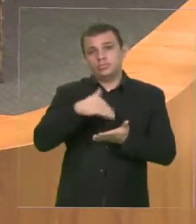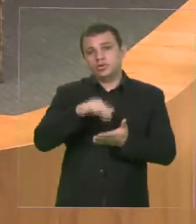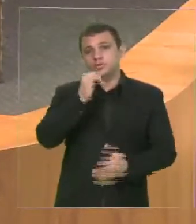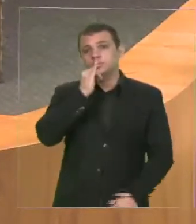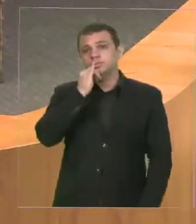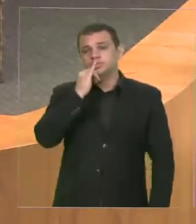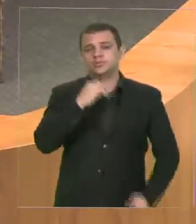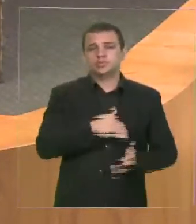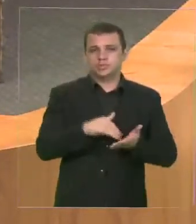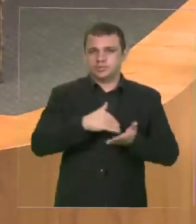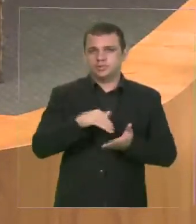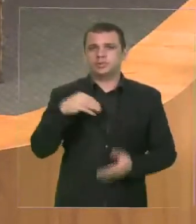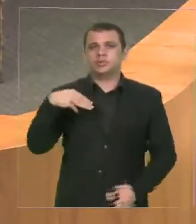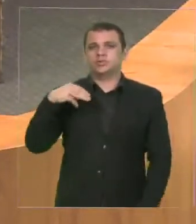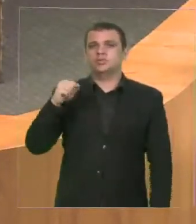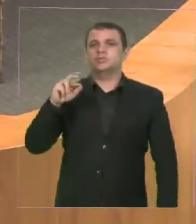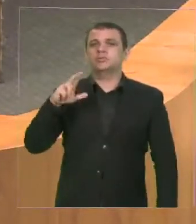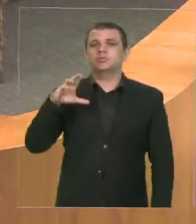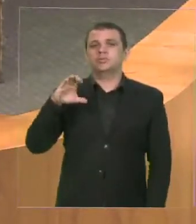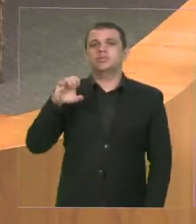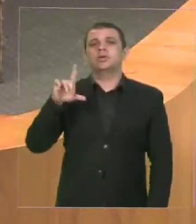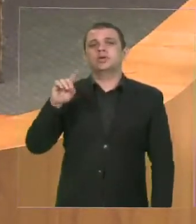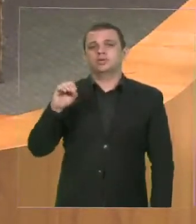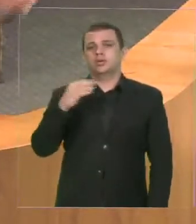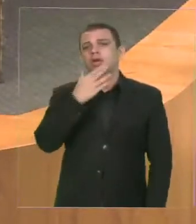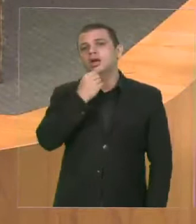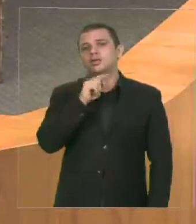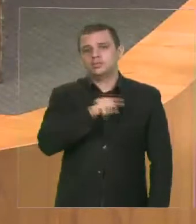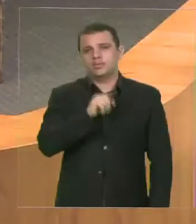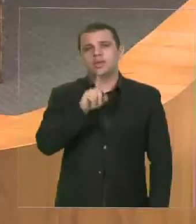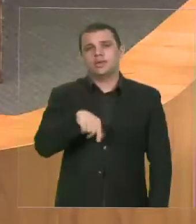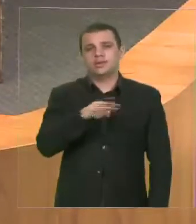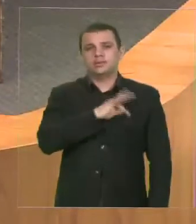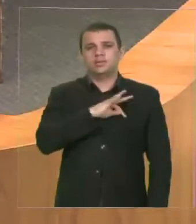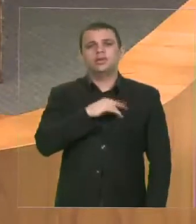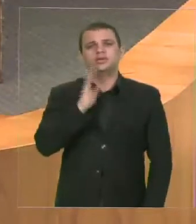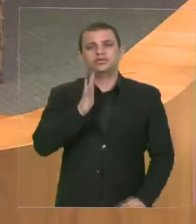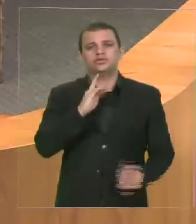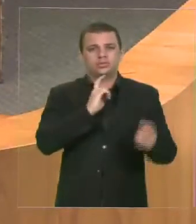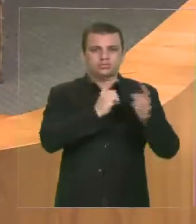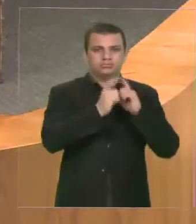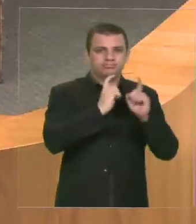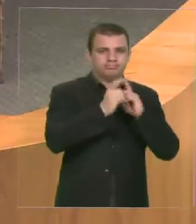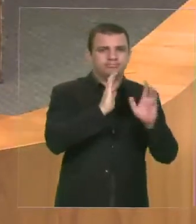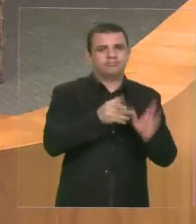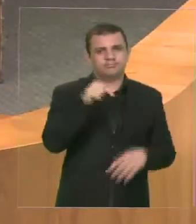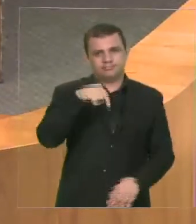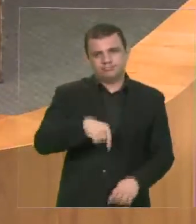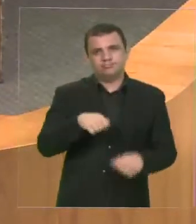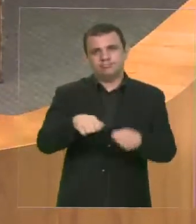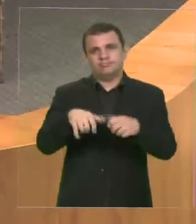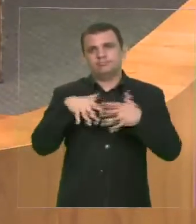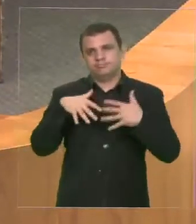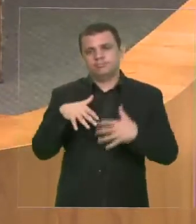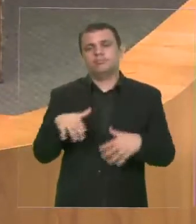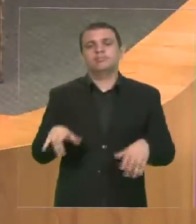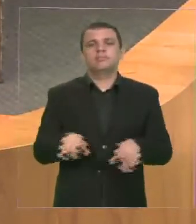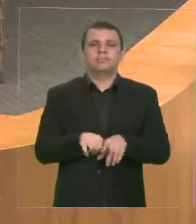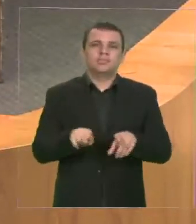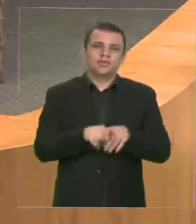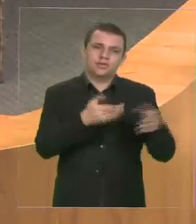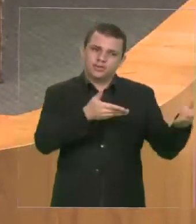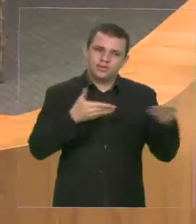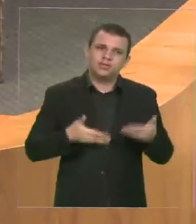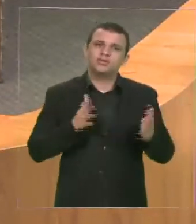é um técnico, já tive a oportunidade de debater muito com o Marcelo aqui, já convidei ele a